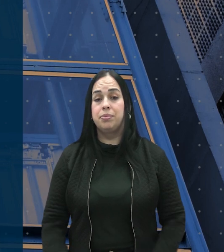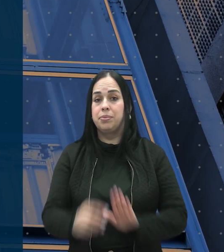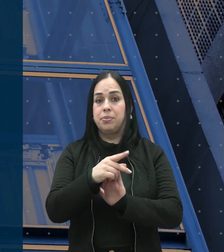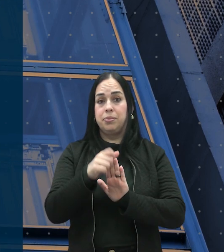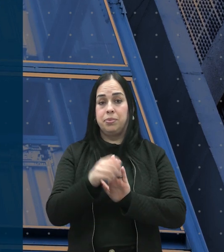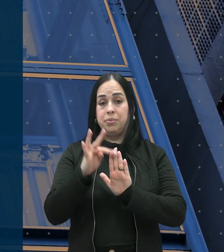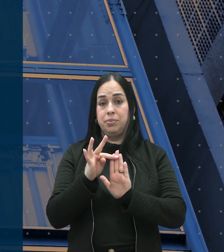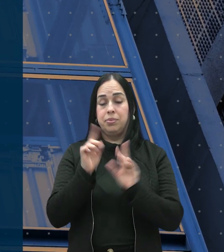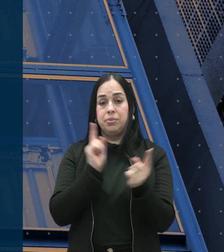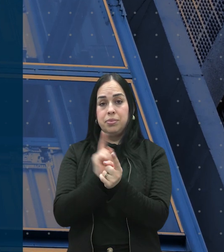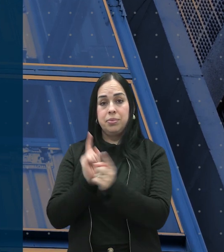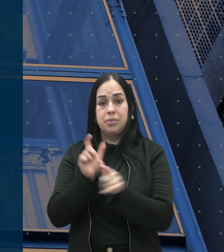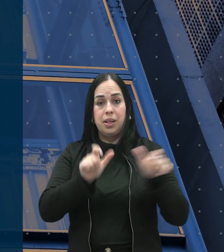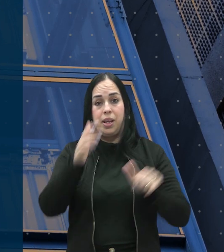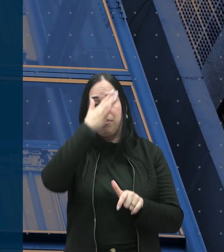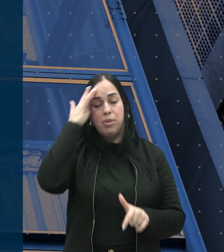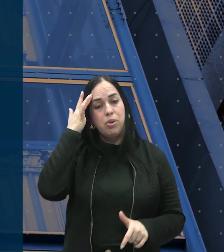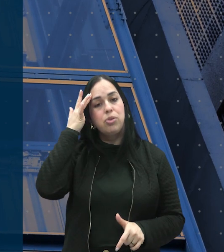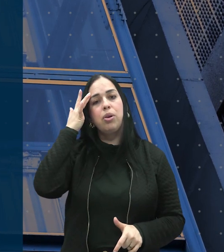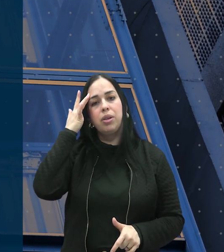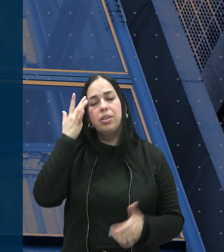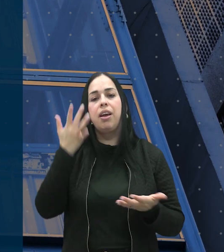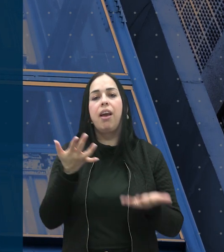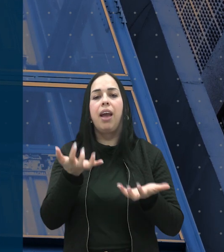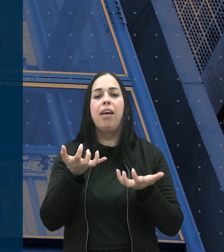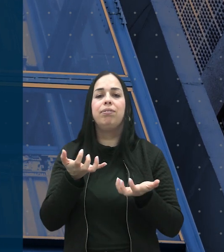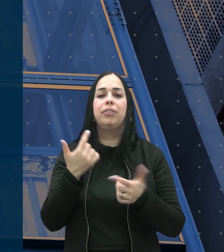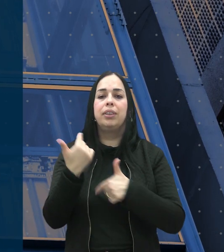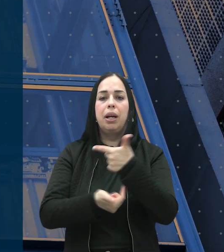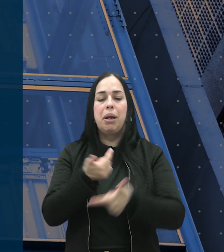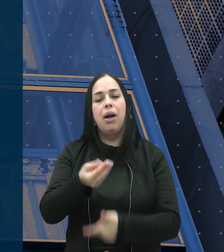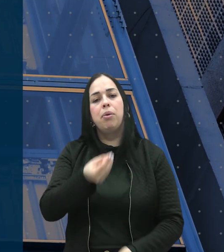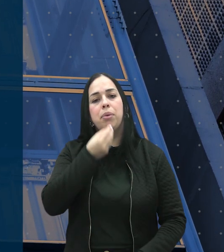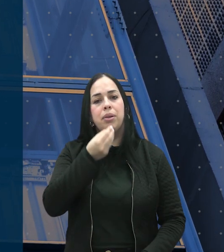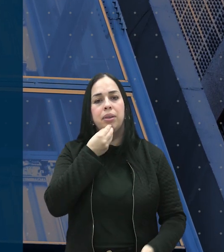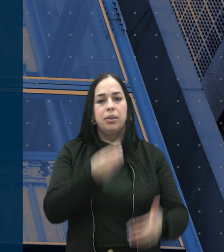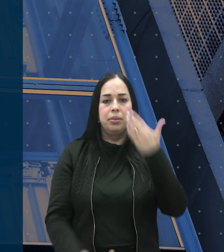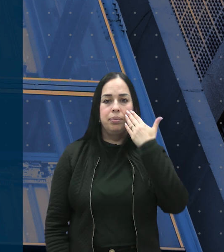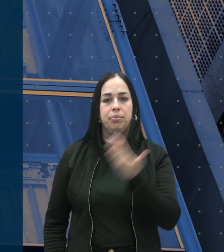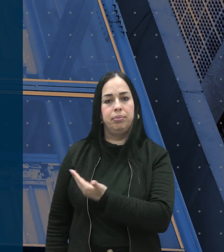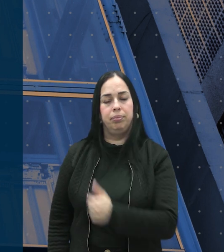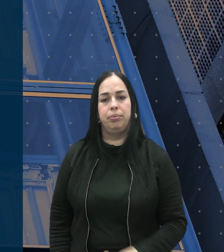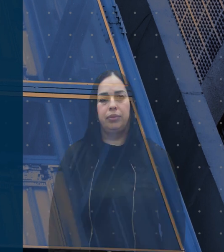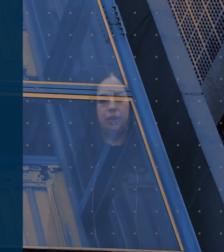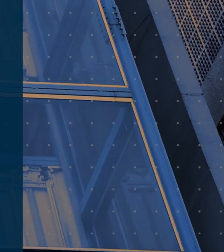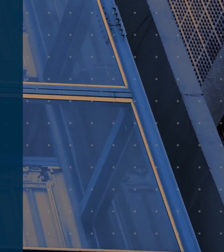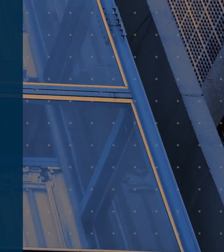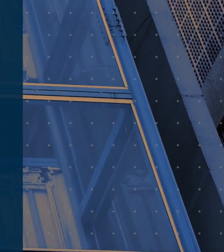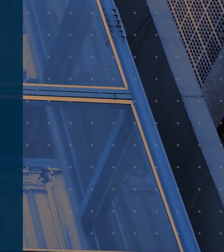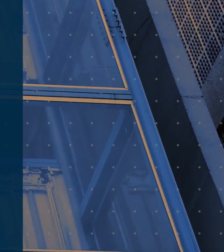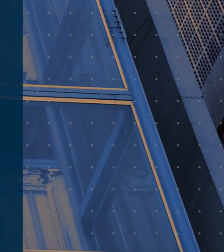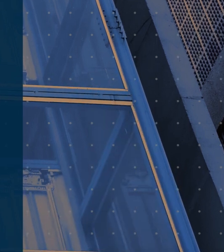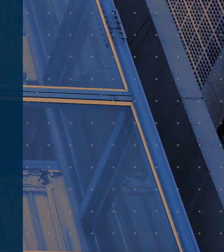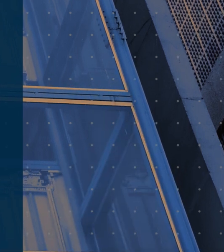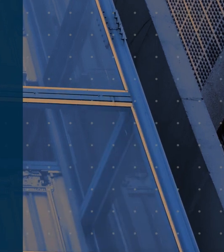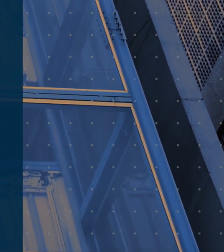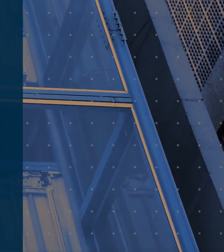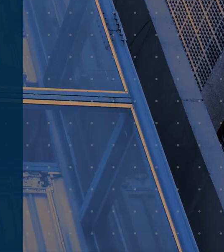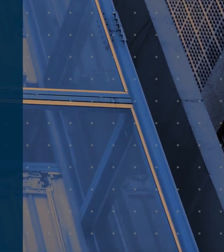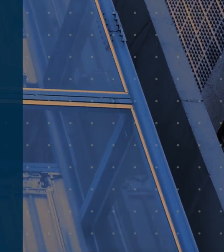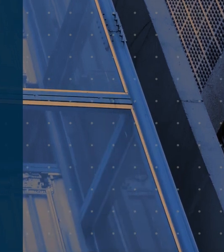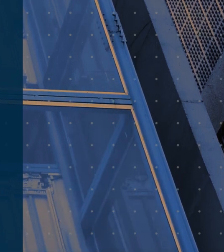O PAT, Posto de Atendimento ao Trabalhador de São José dos Campos, tem oportunidade de emprego para ajudante de